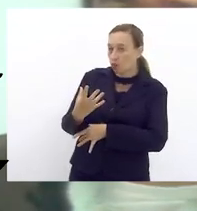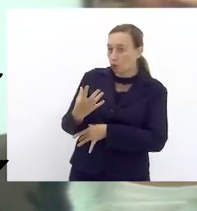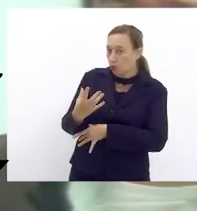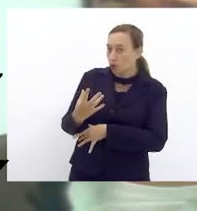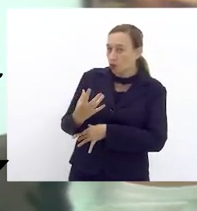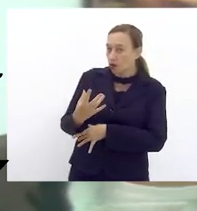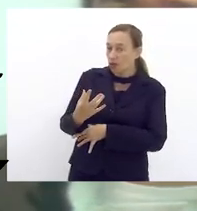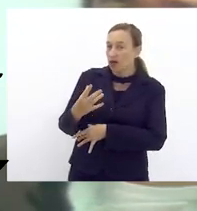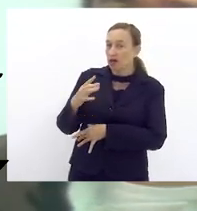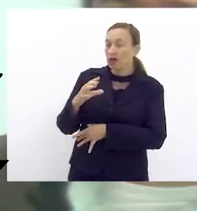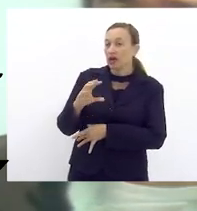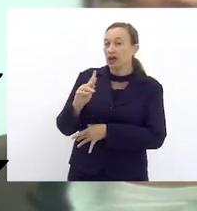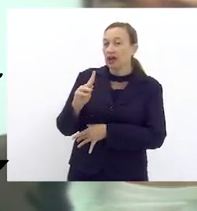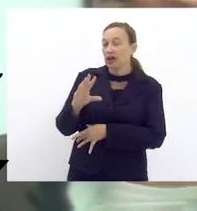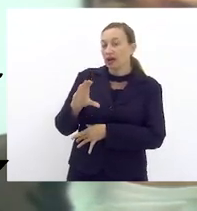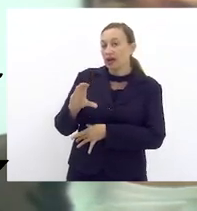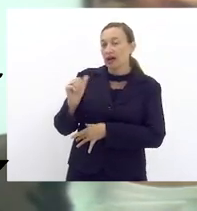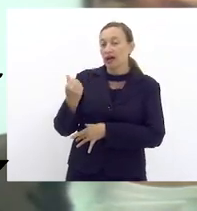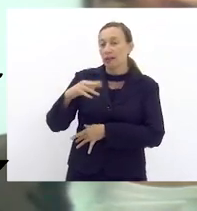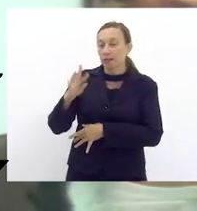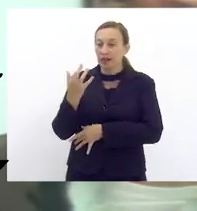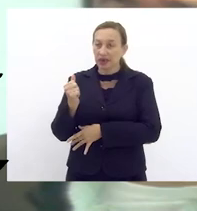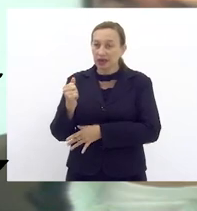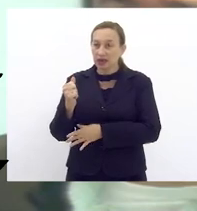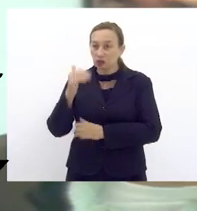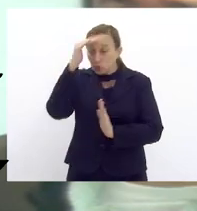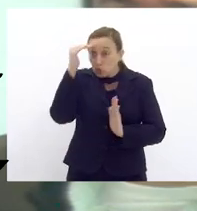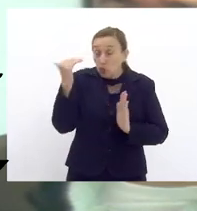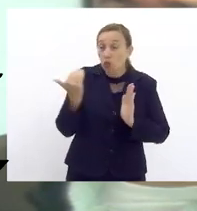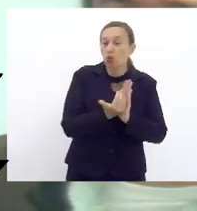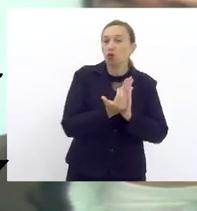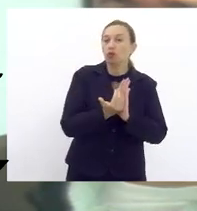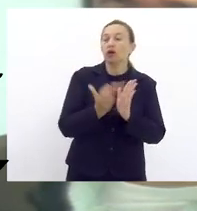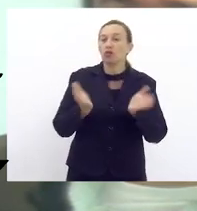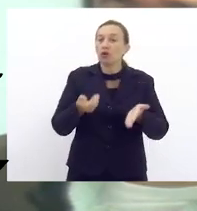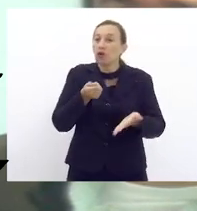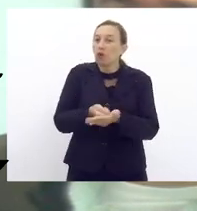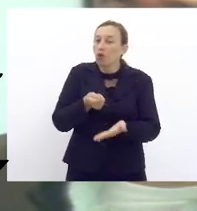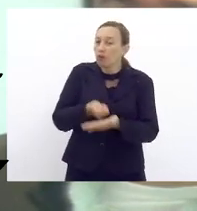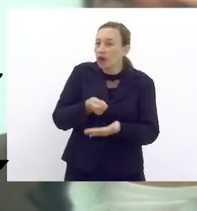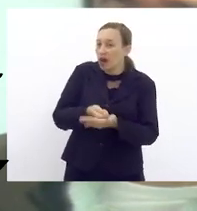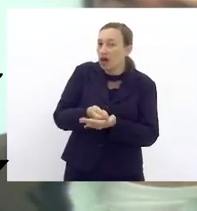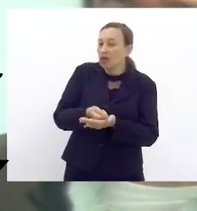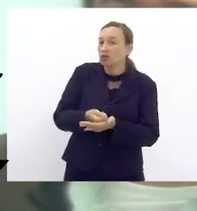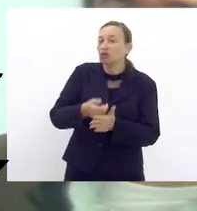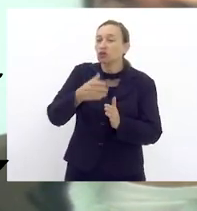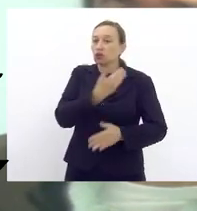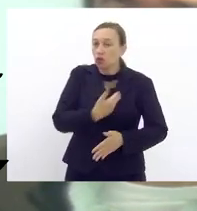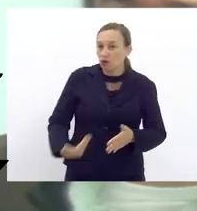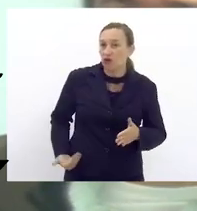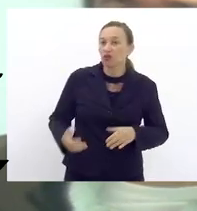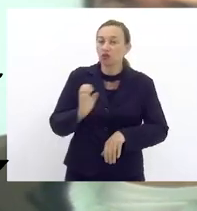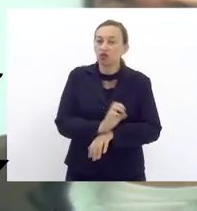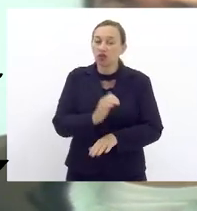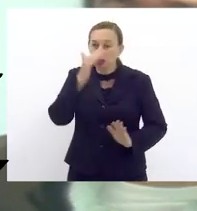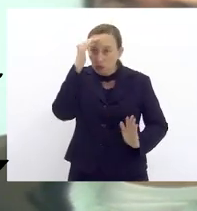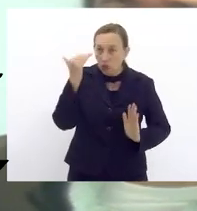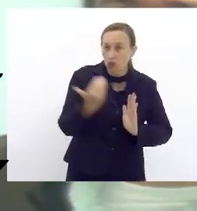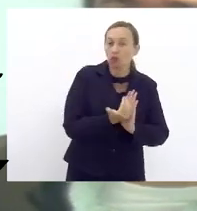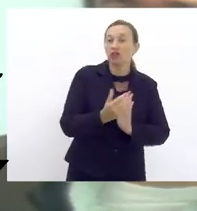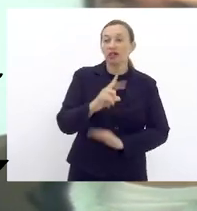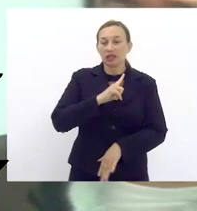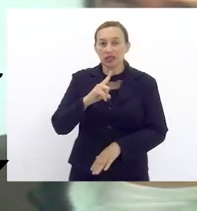a campanha do cumpra-se Então vamos cobrar que o governo do estado cumpra-se e que tem uma mulher negra